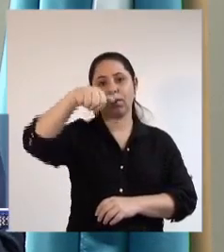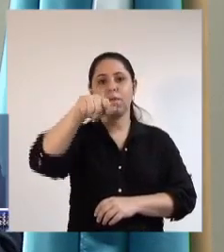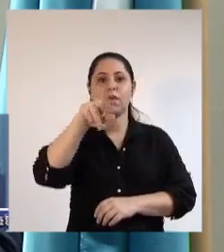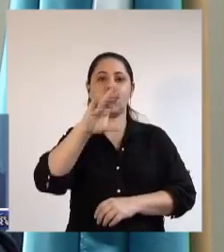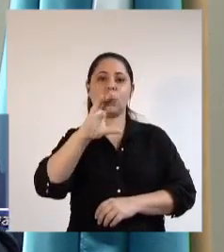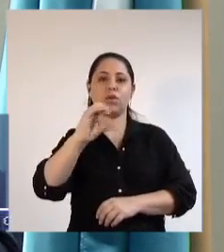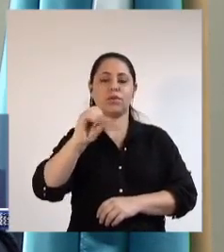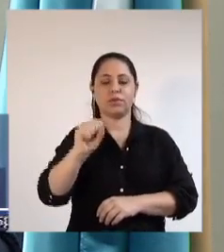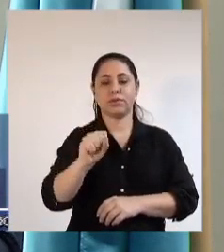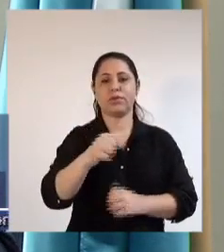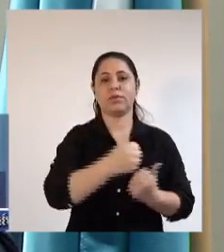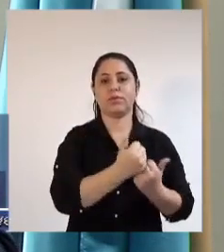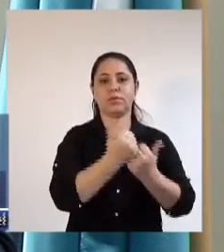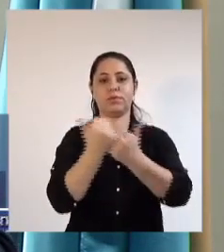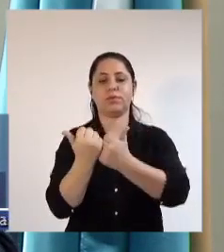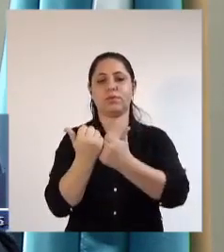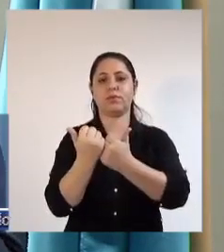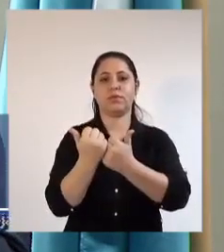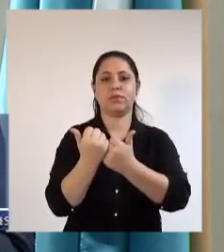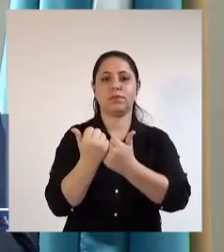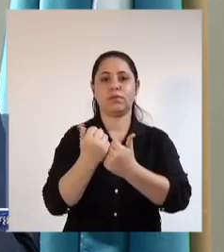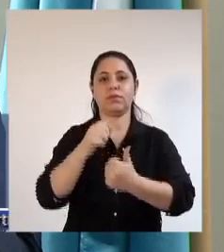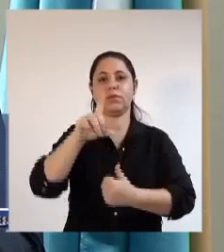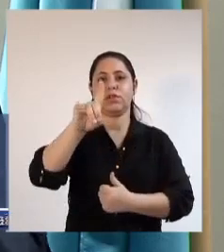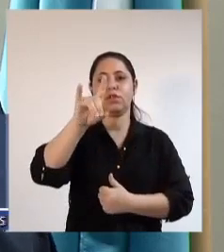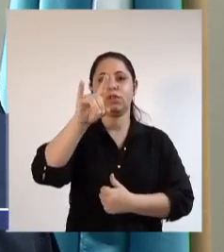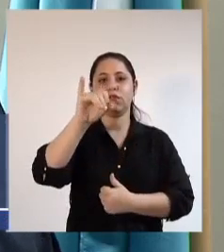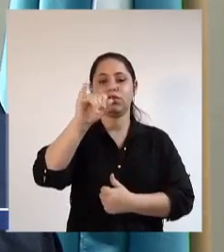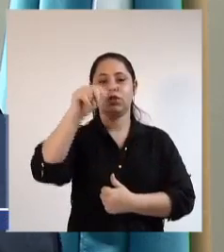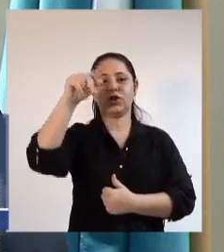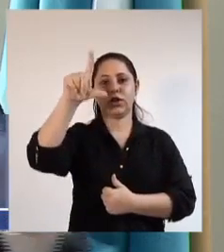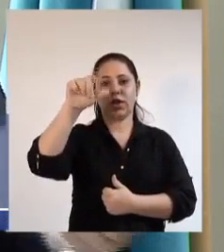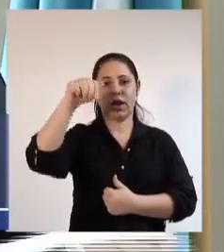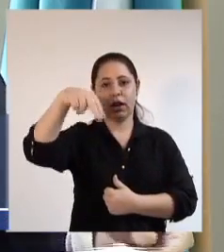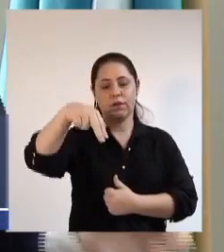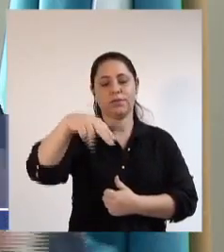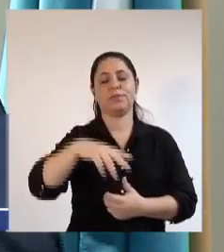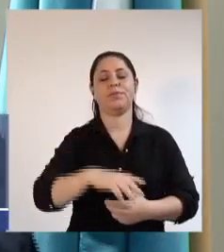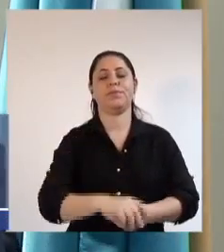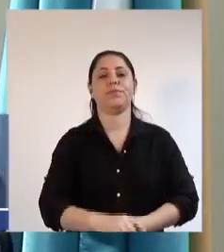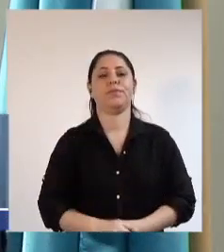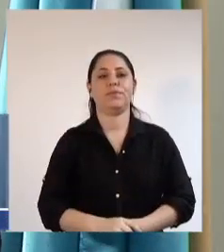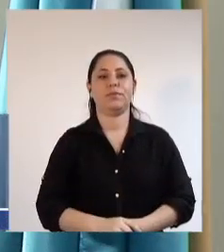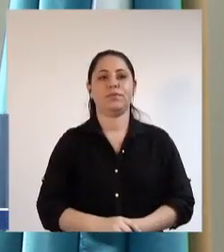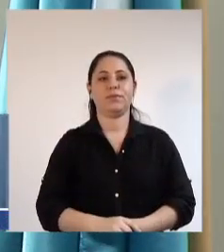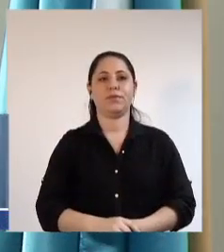suplente de lã de andrade o